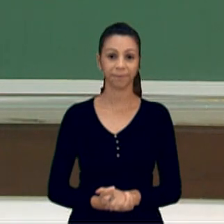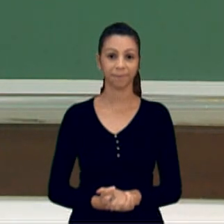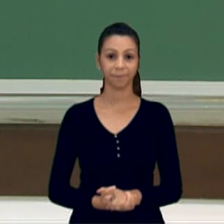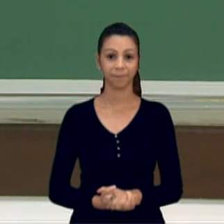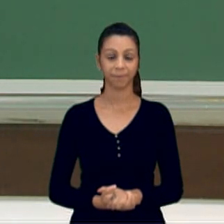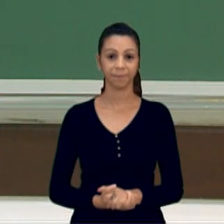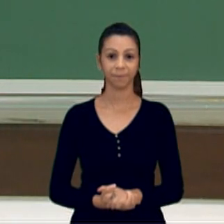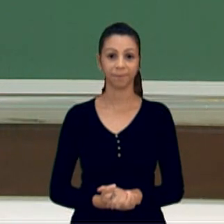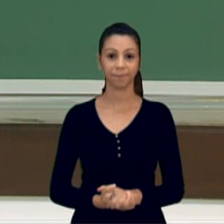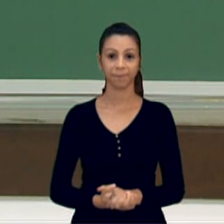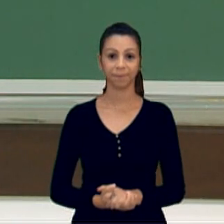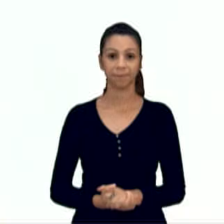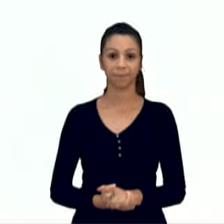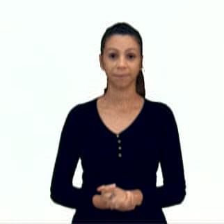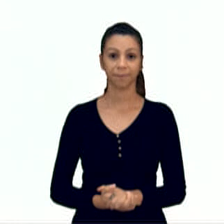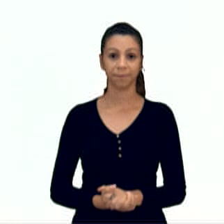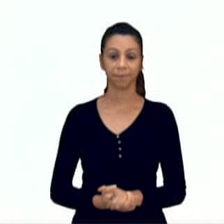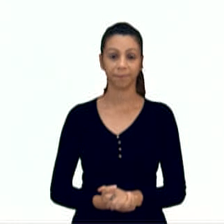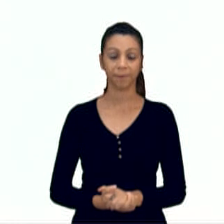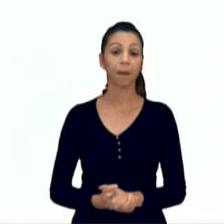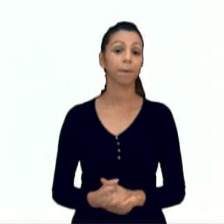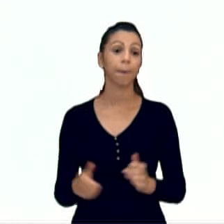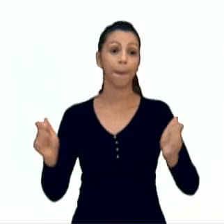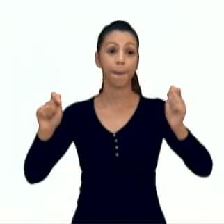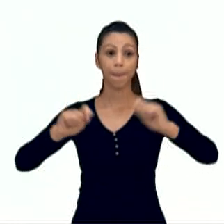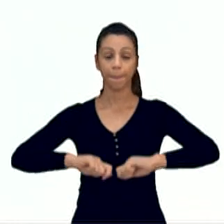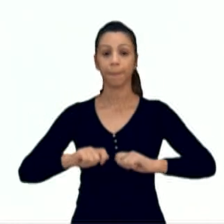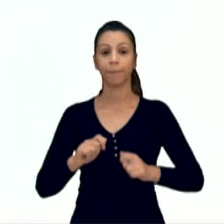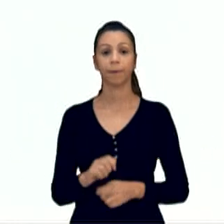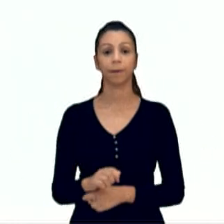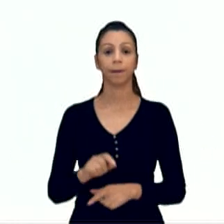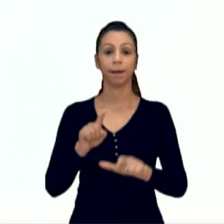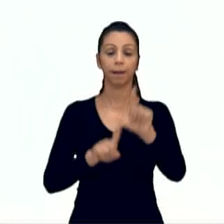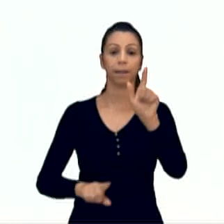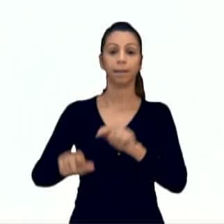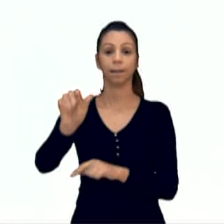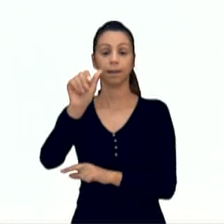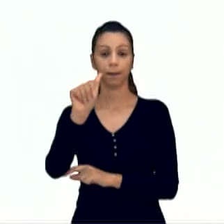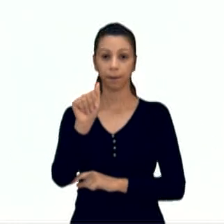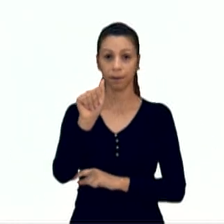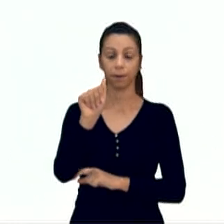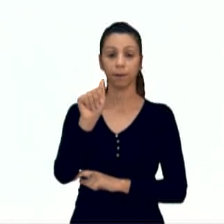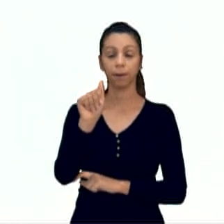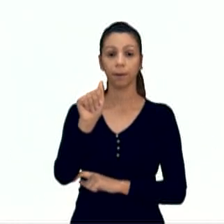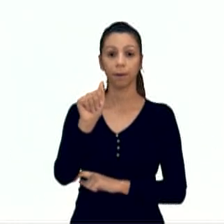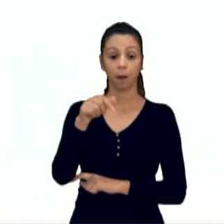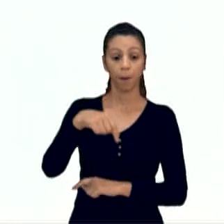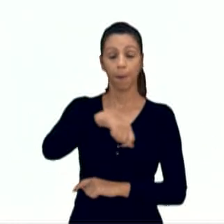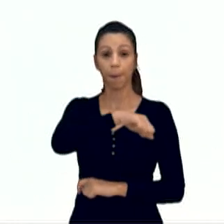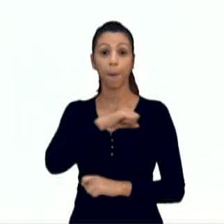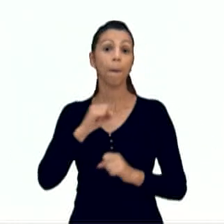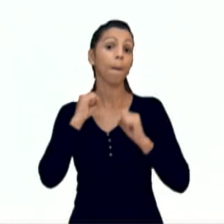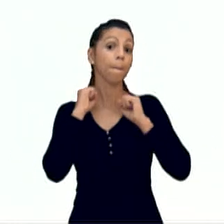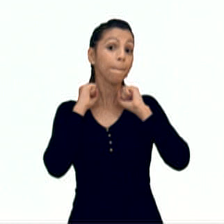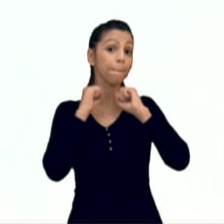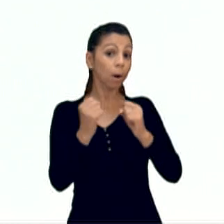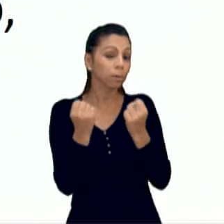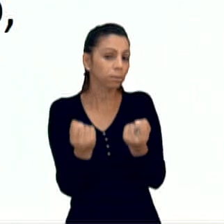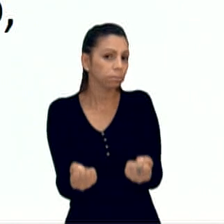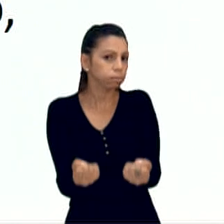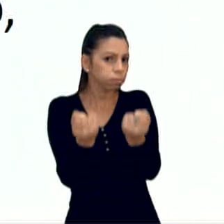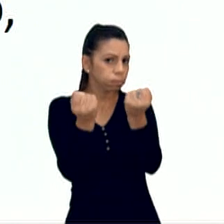So, let's check. É uma possibilidade, a sua toalha possivelmente pode estar pesada.